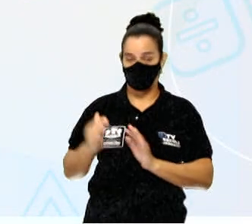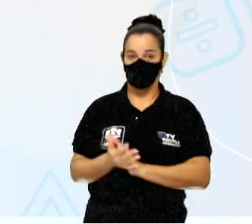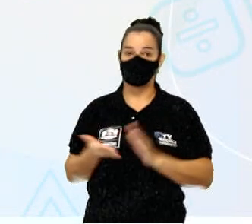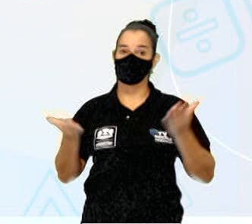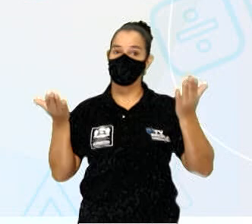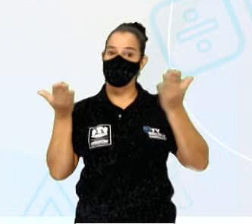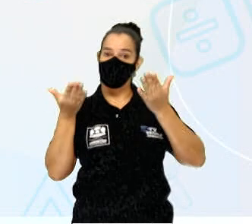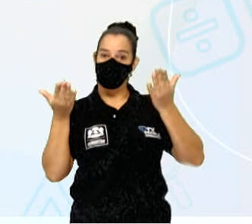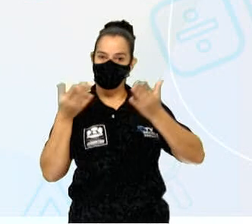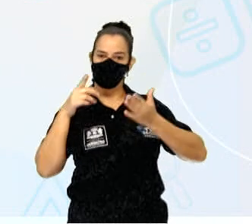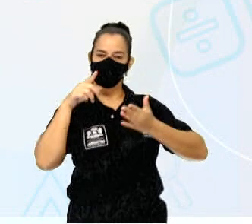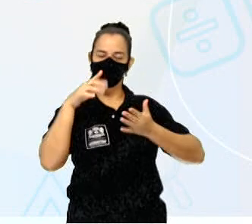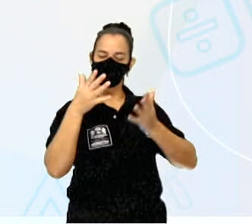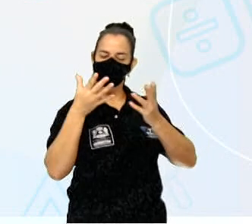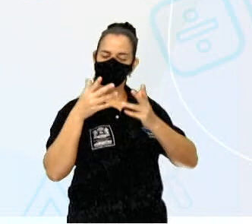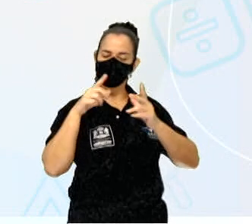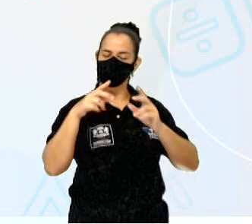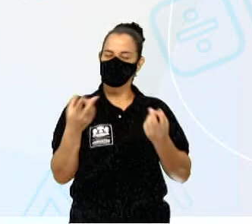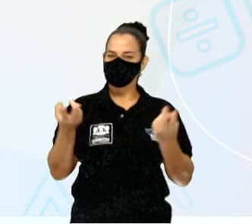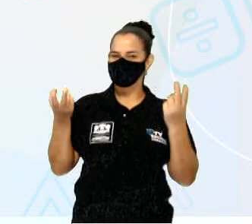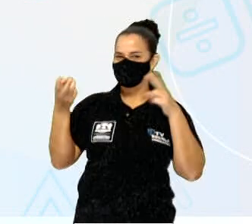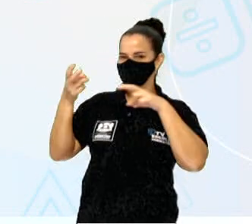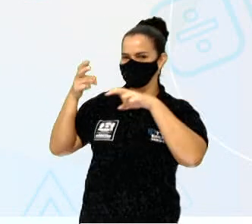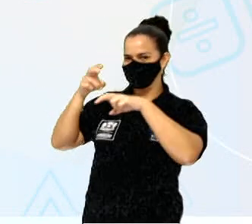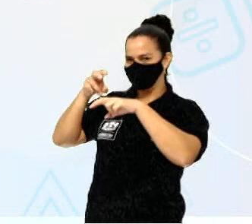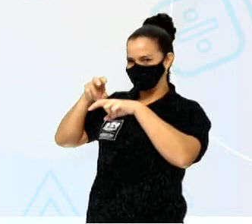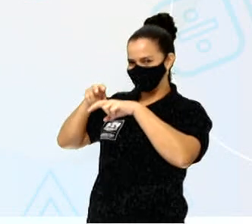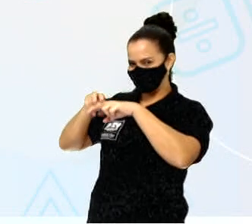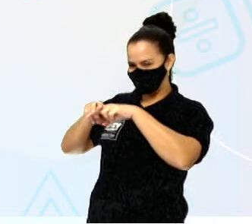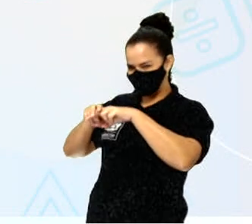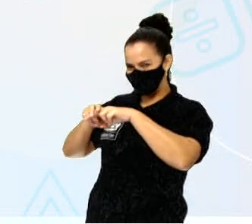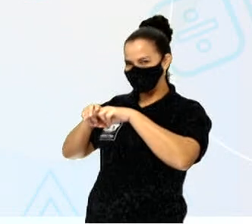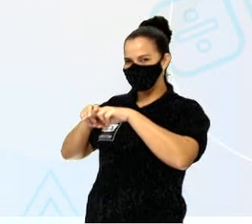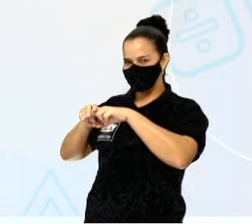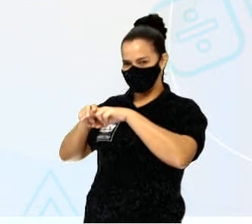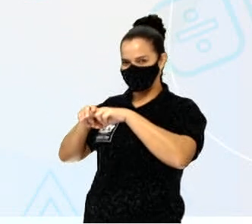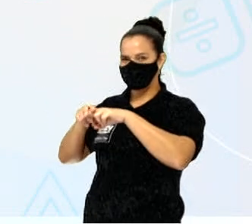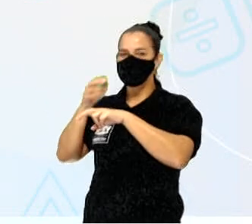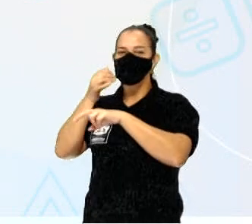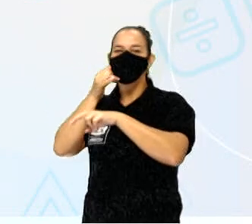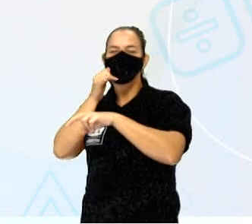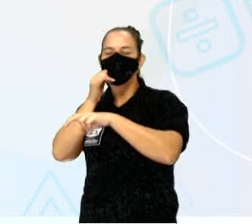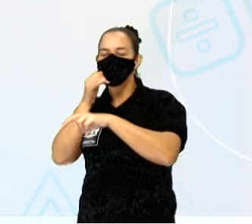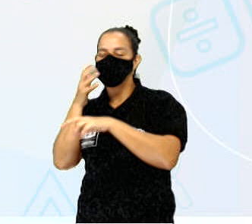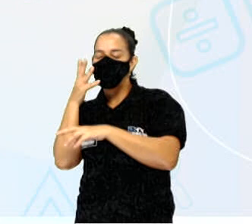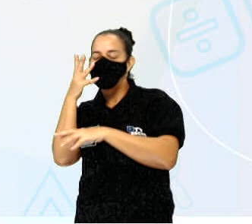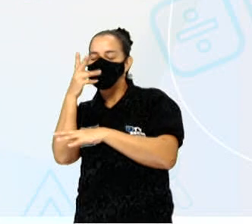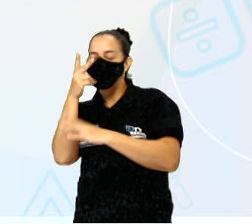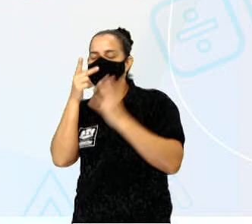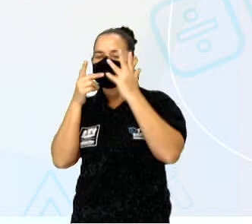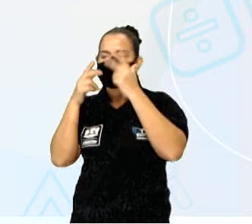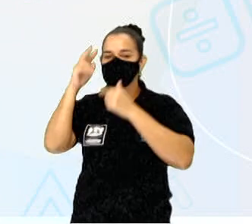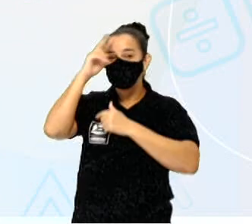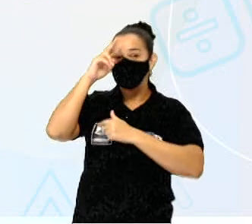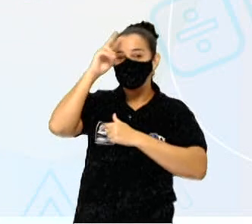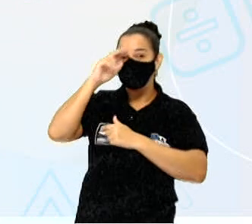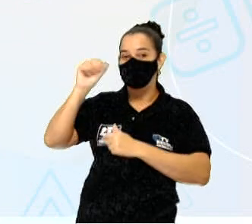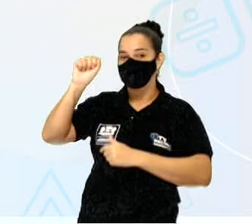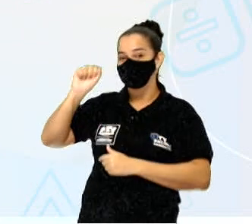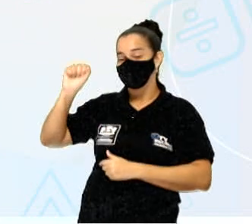Agora, quero que vocês se acomodem, porque eu vou contar uma bela história da